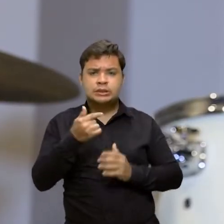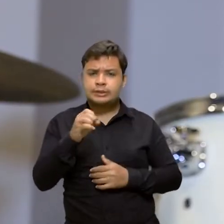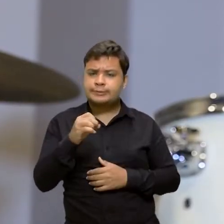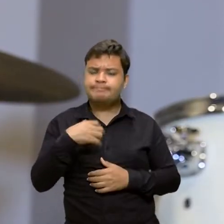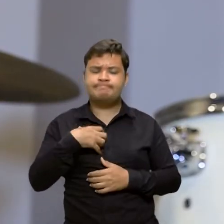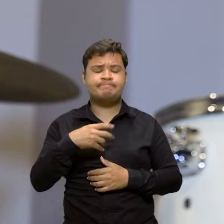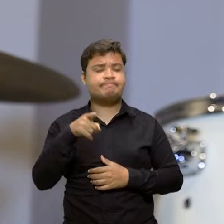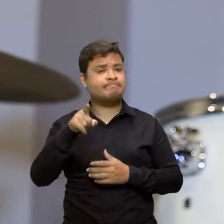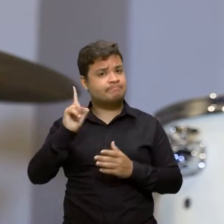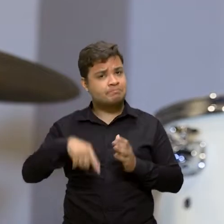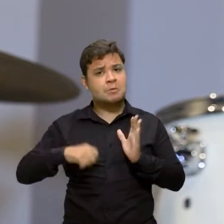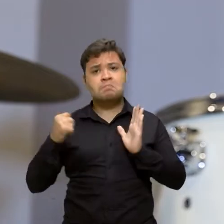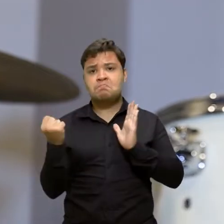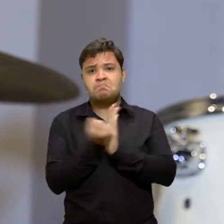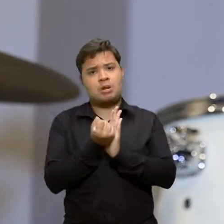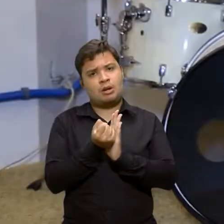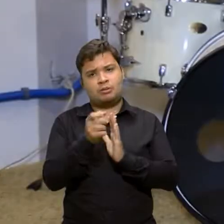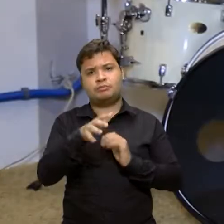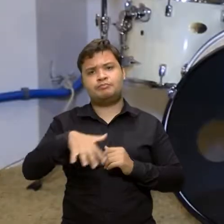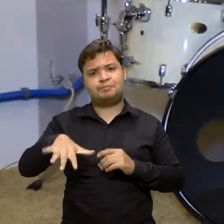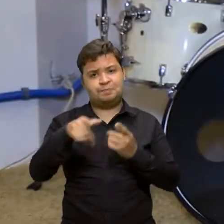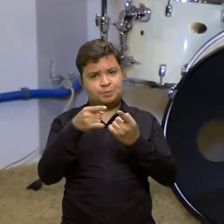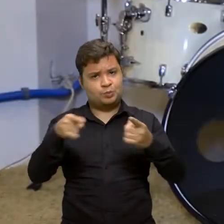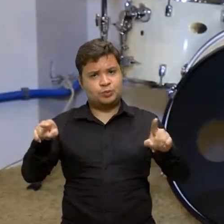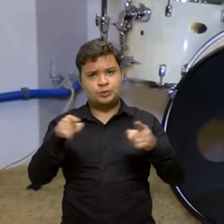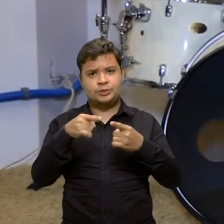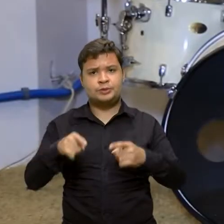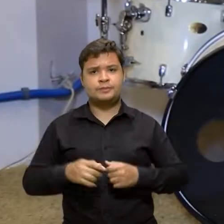um marco para mim da música, sabe? Mundial.